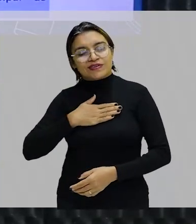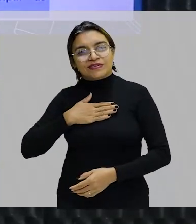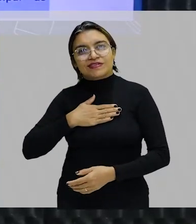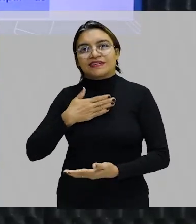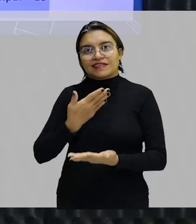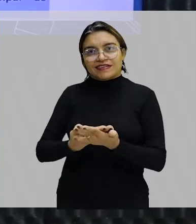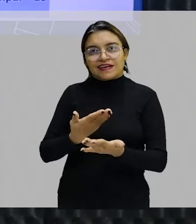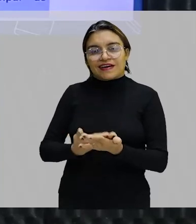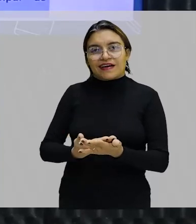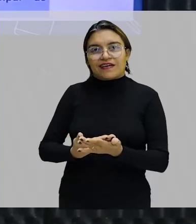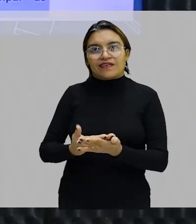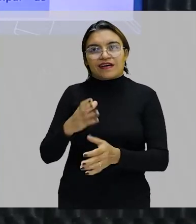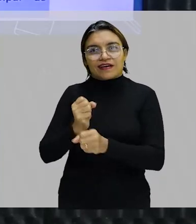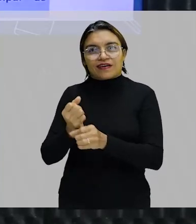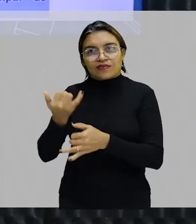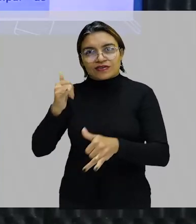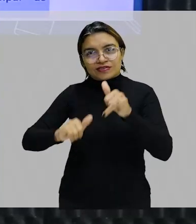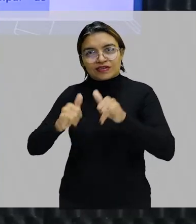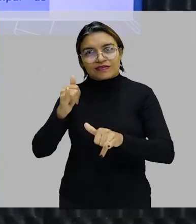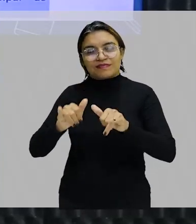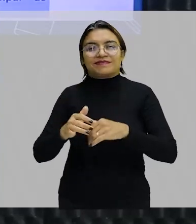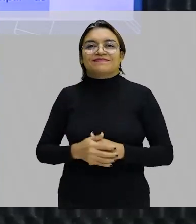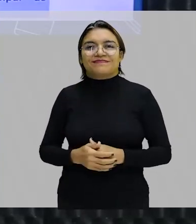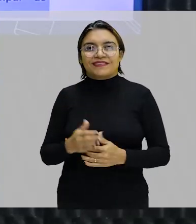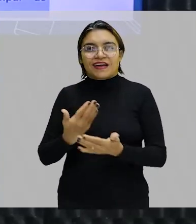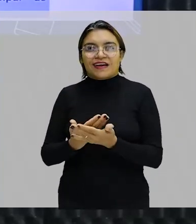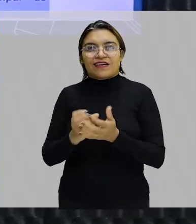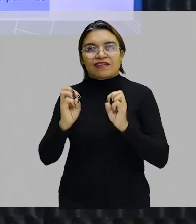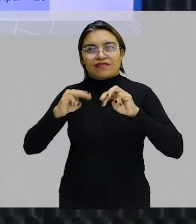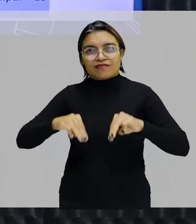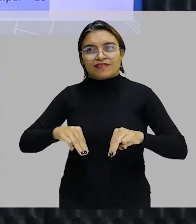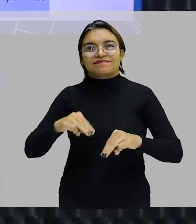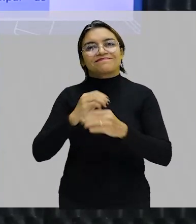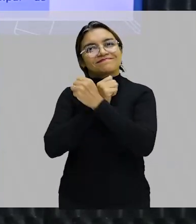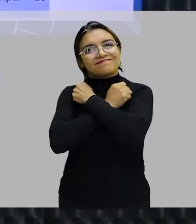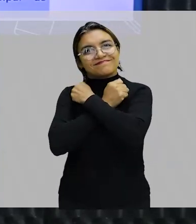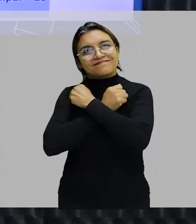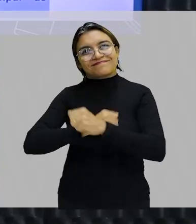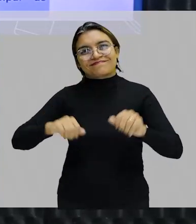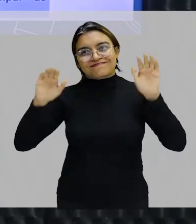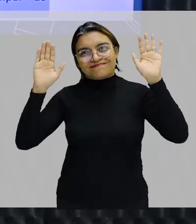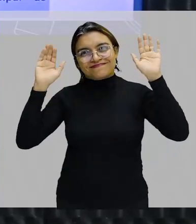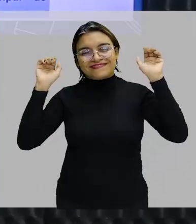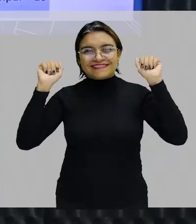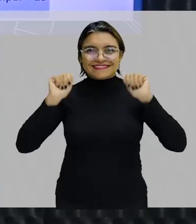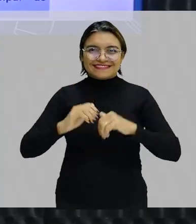estequiométrico. Vamos lá. Ficando por aqui, turminha. Forte abraço. Valeu.